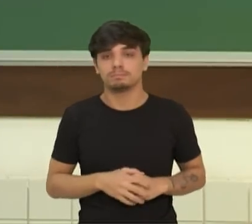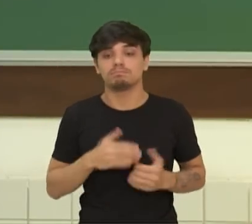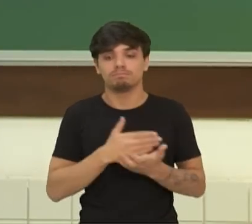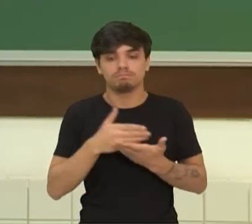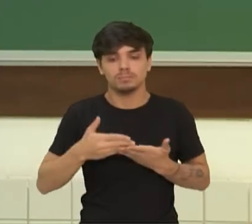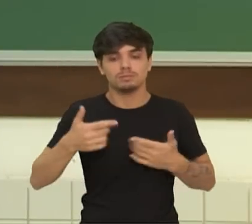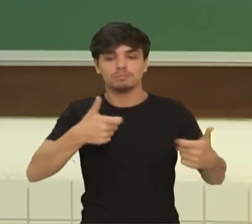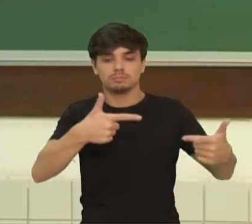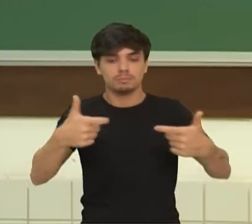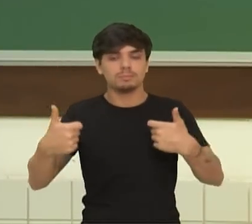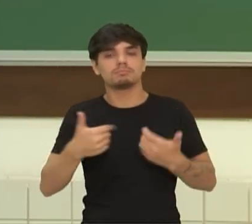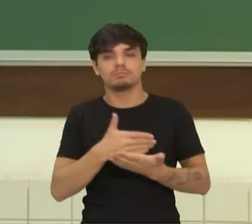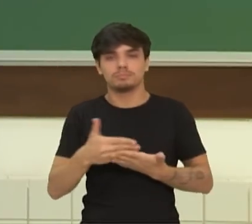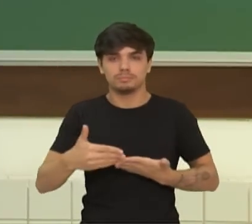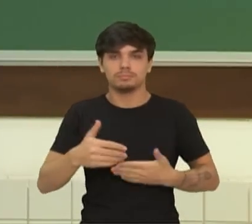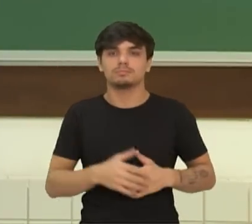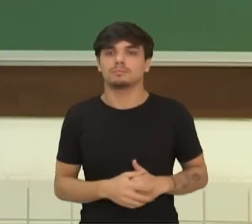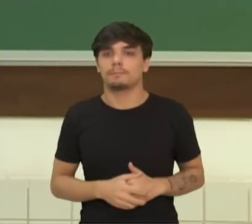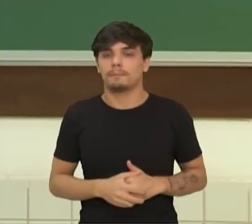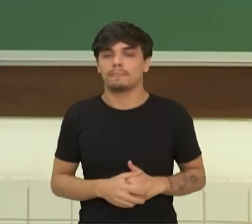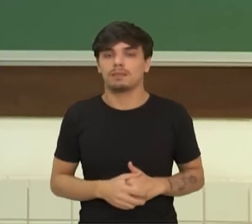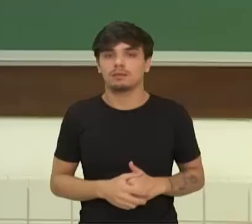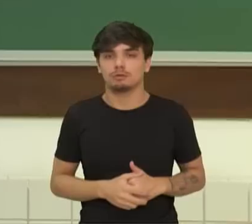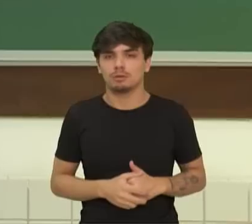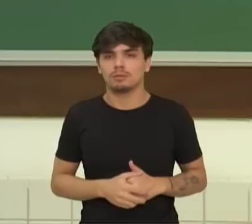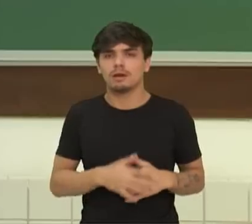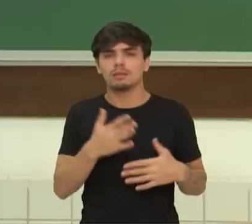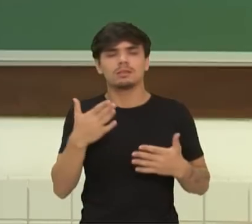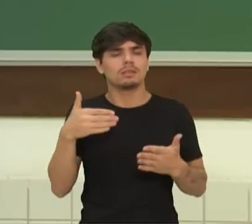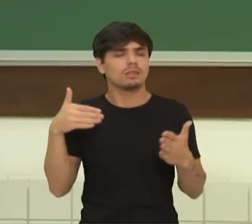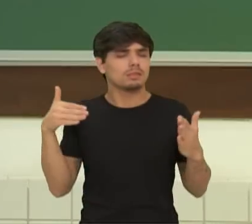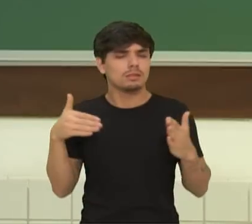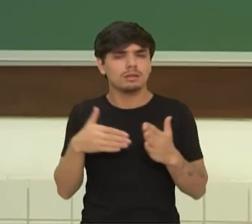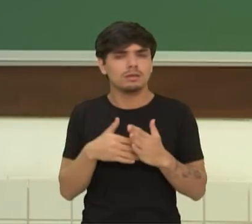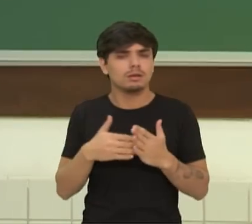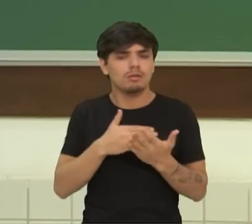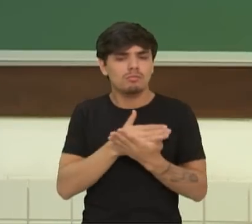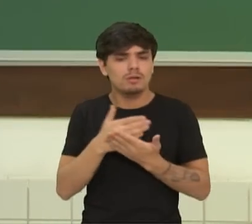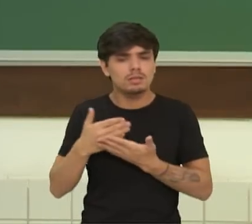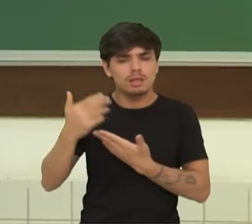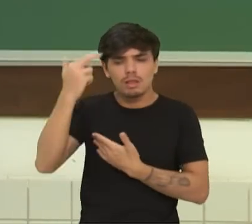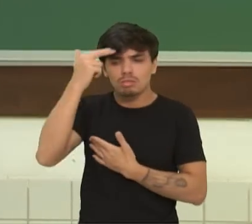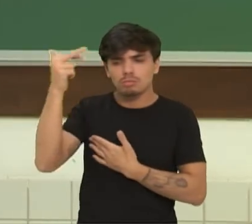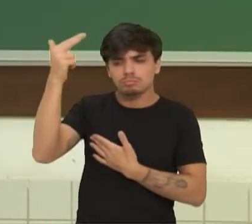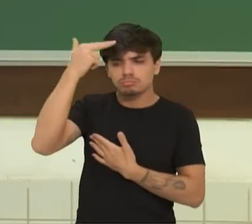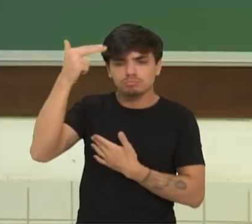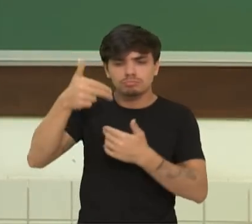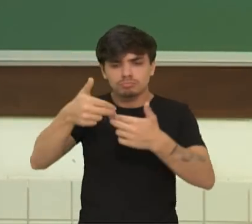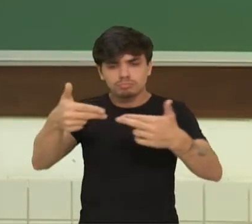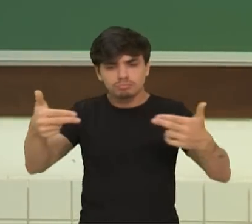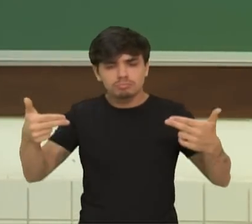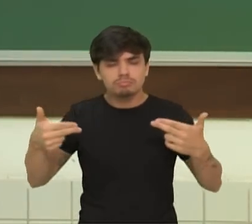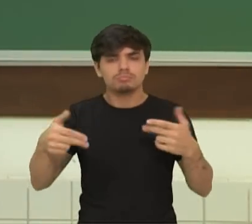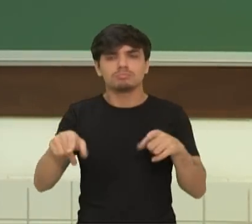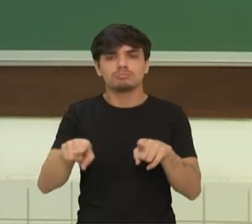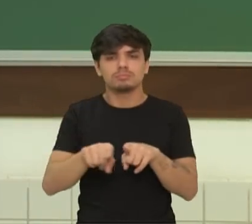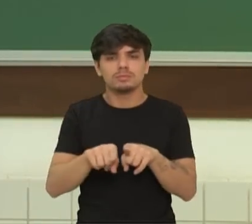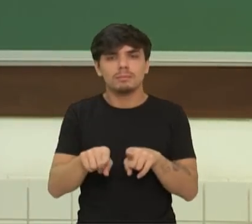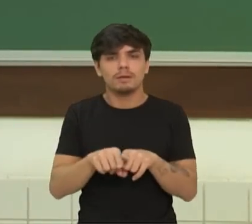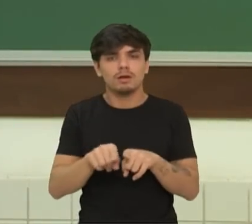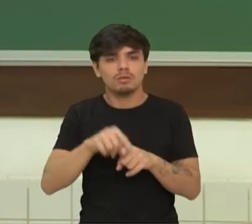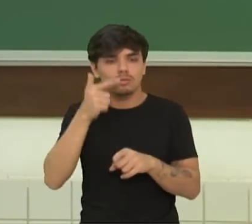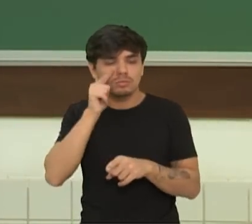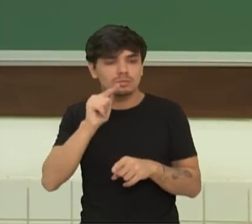conflitos começaram, Então, até tudo se regularizar, até chegarem a